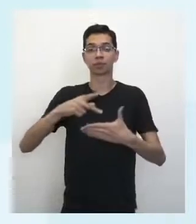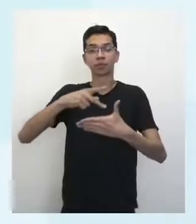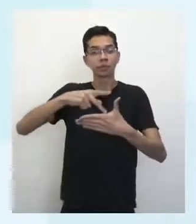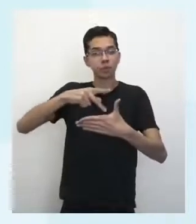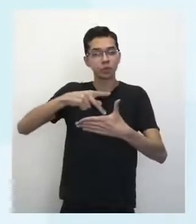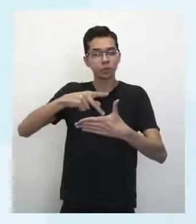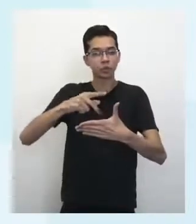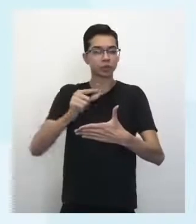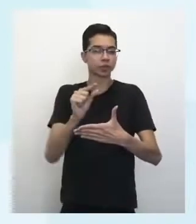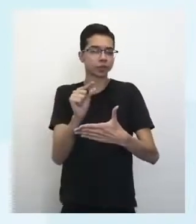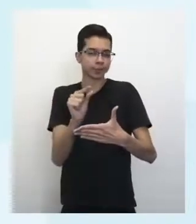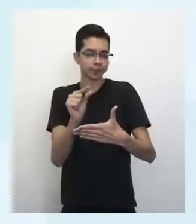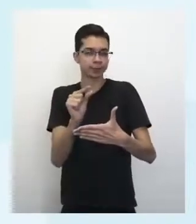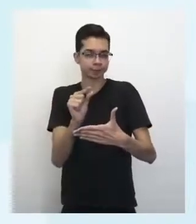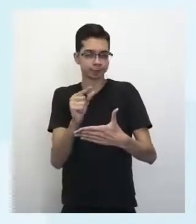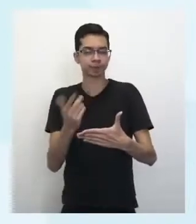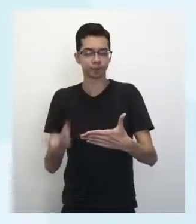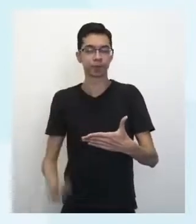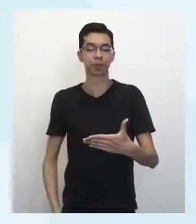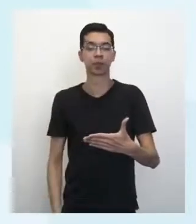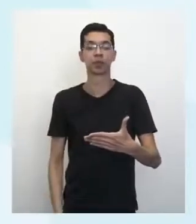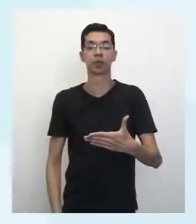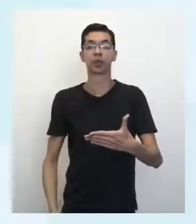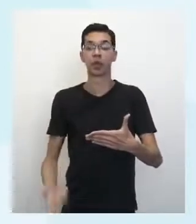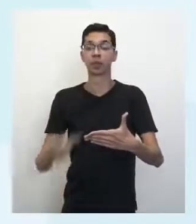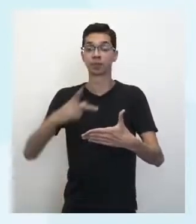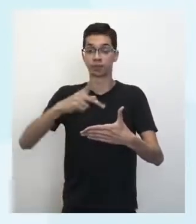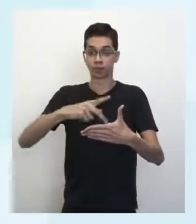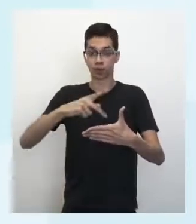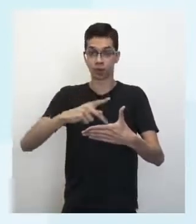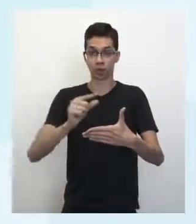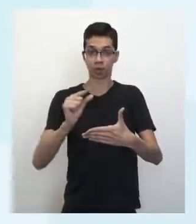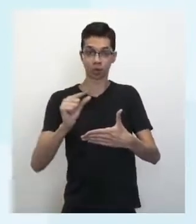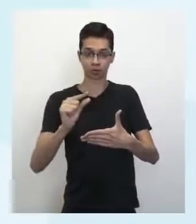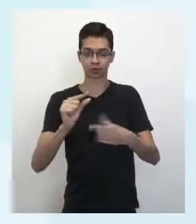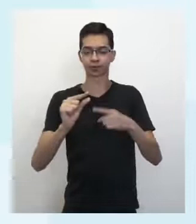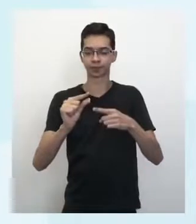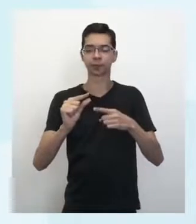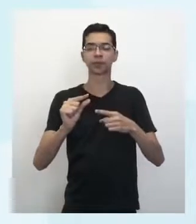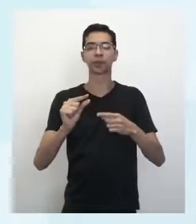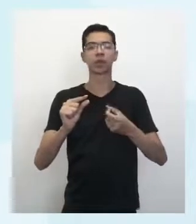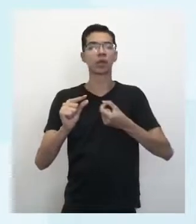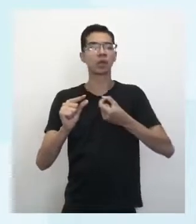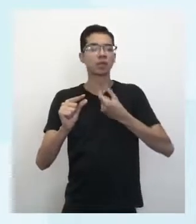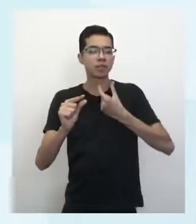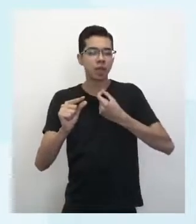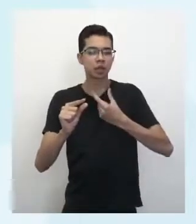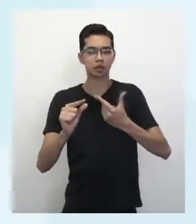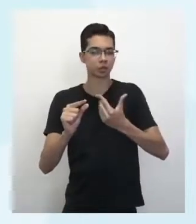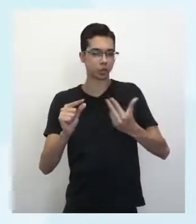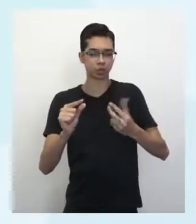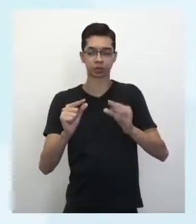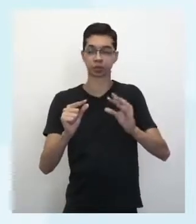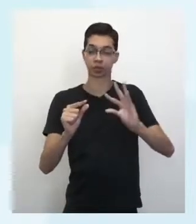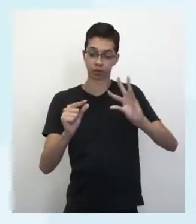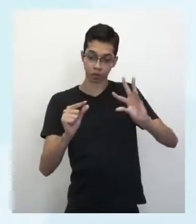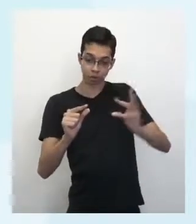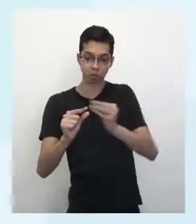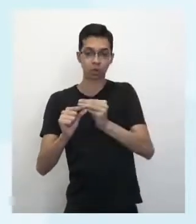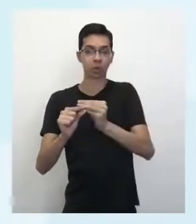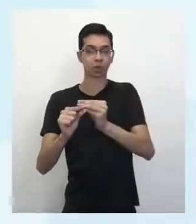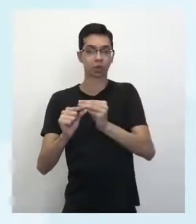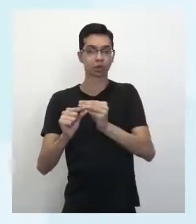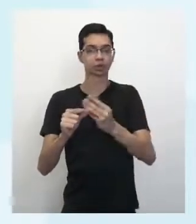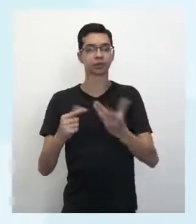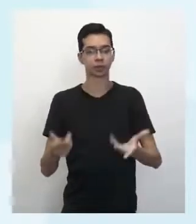uma parte de proteína que eles acoplaram um medicamento. E aí, essa parte proteica, essa